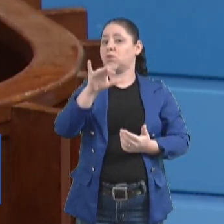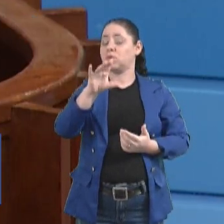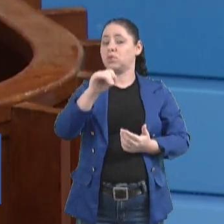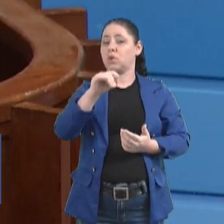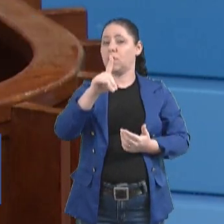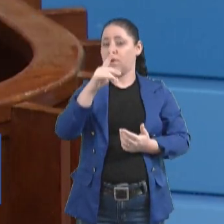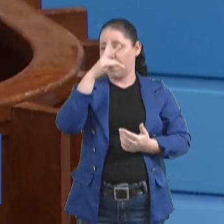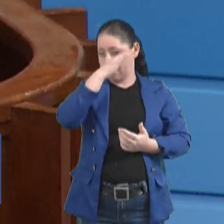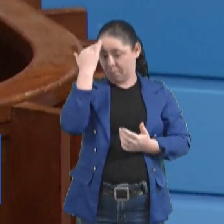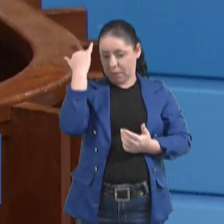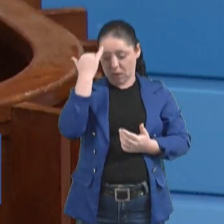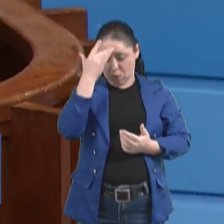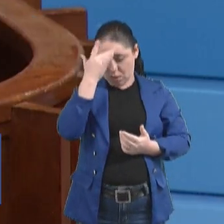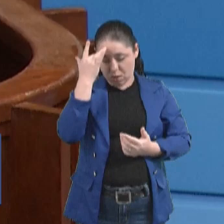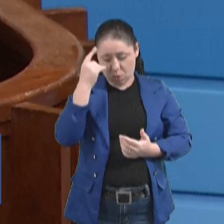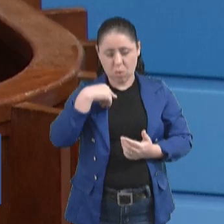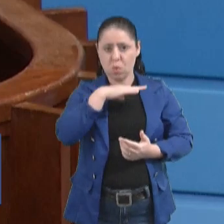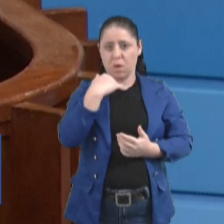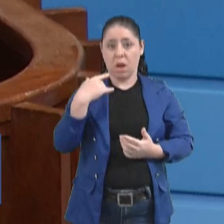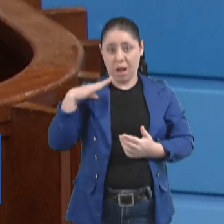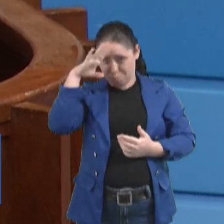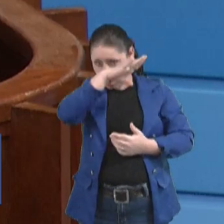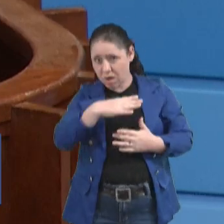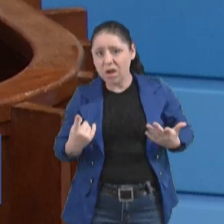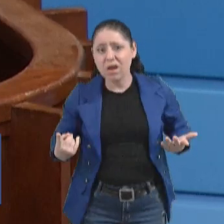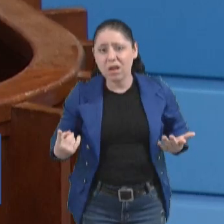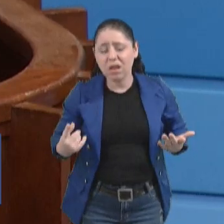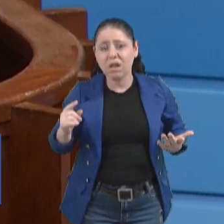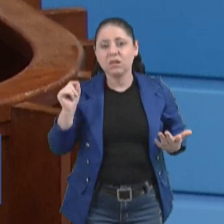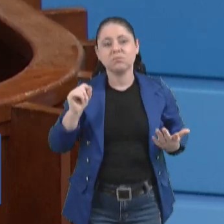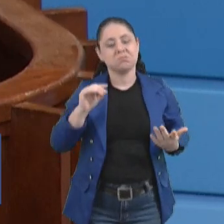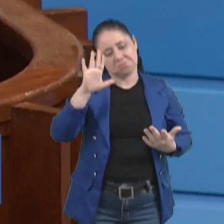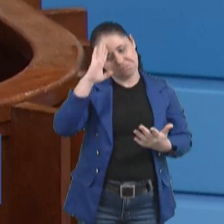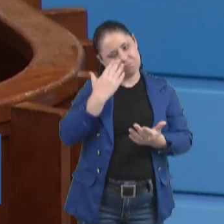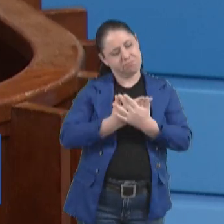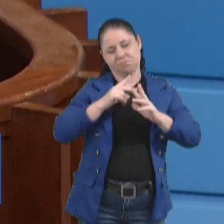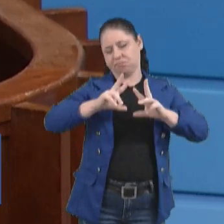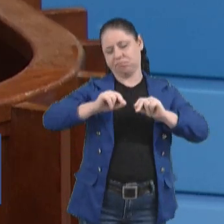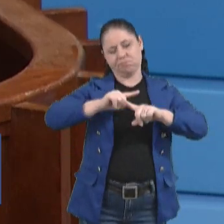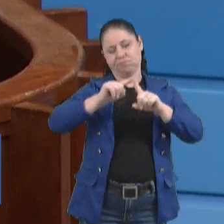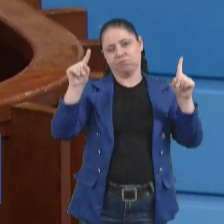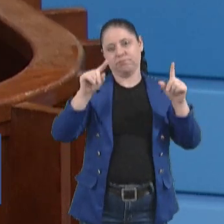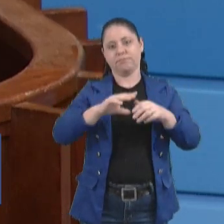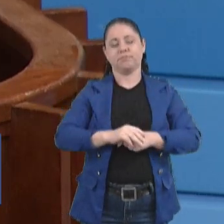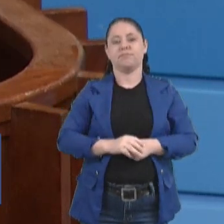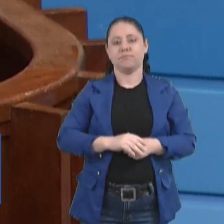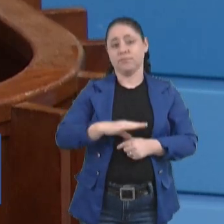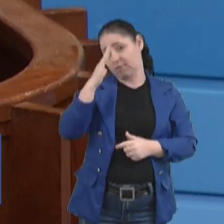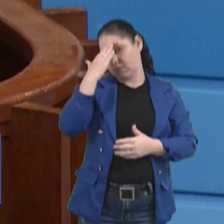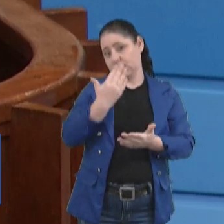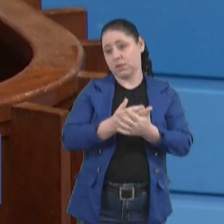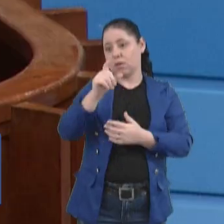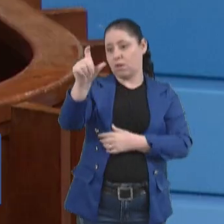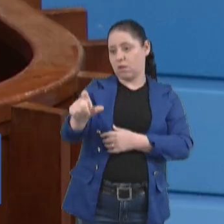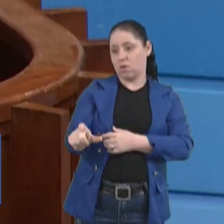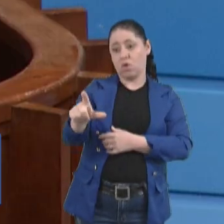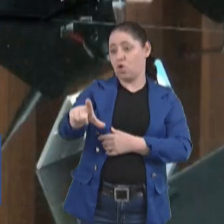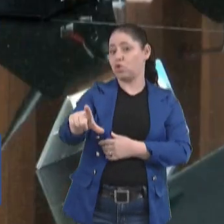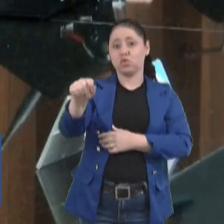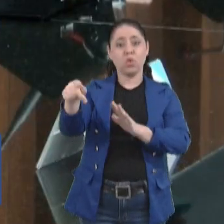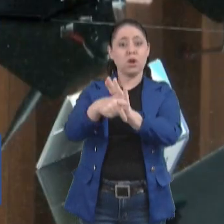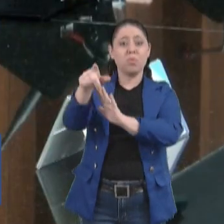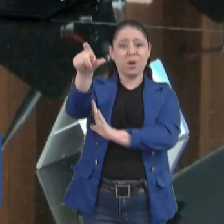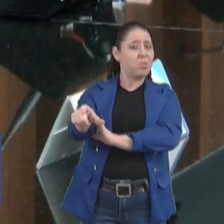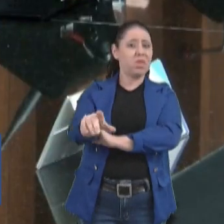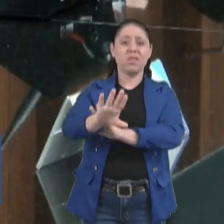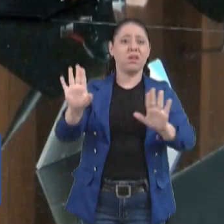um genocida? Seria um bolsonarista? Acredito que não. Acredito que foi uma